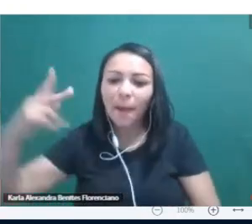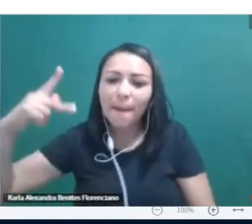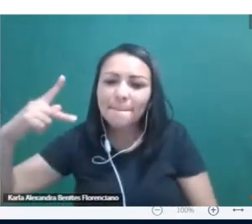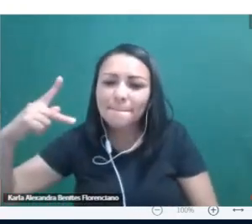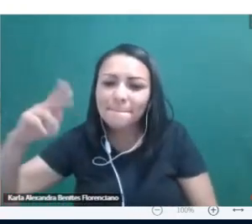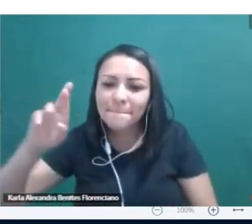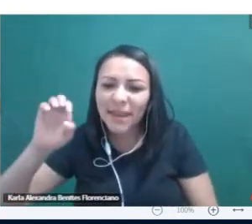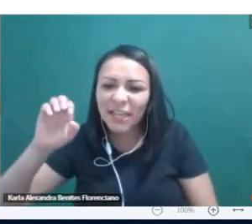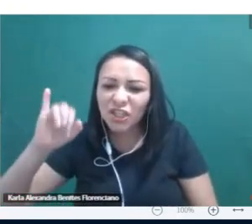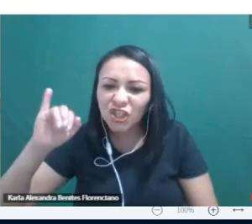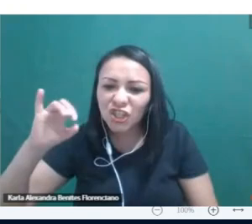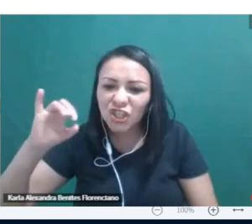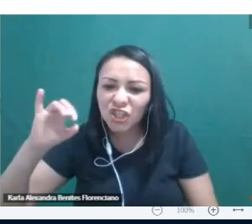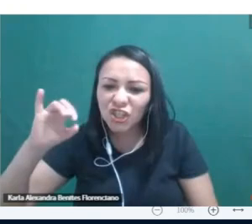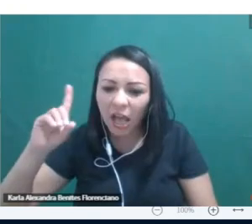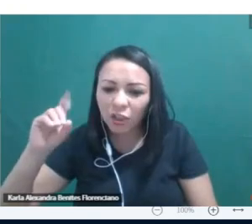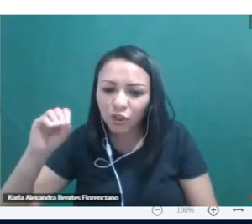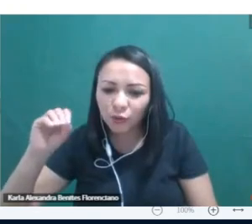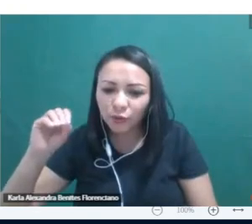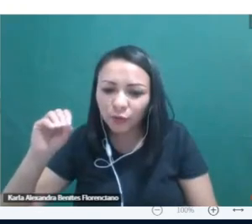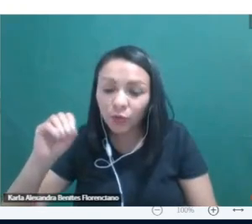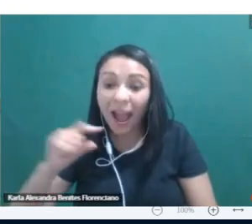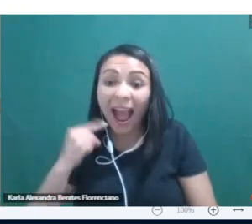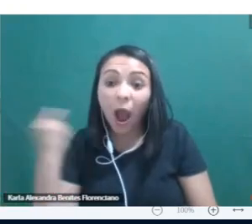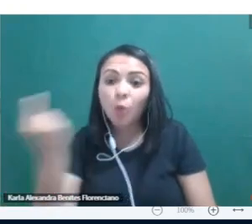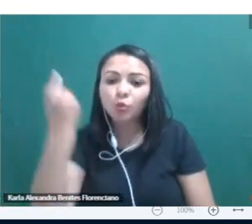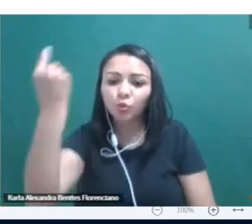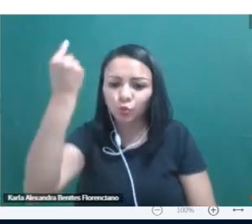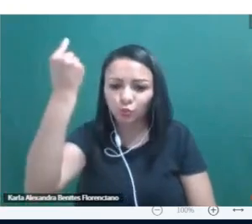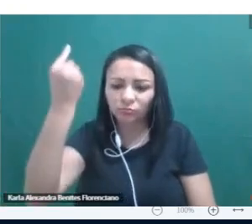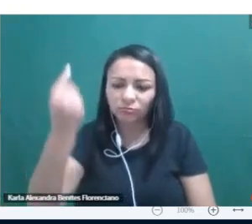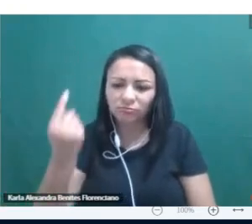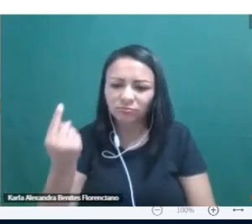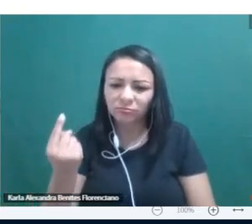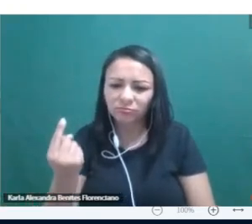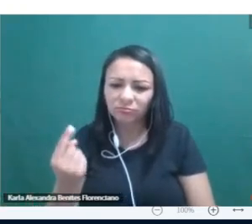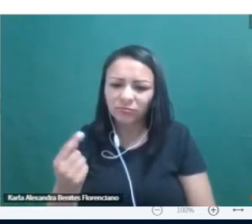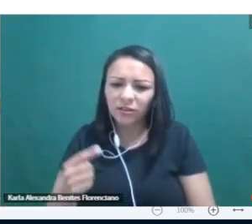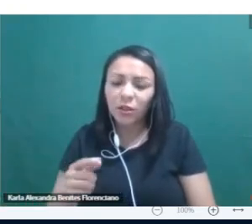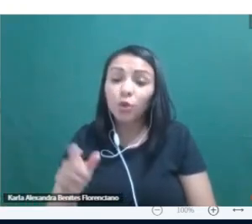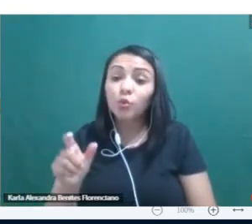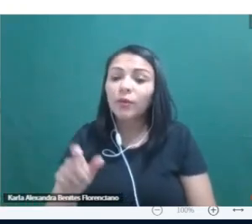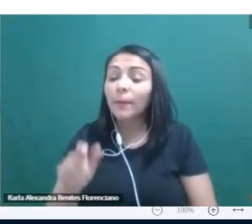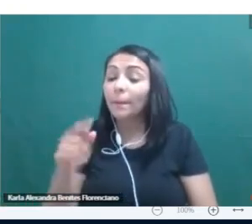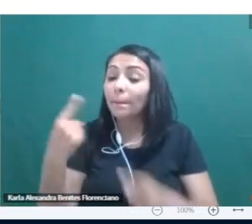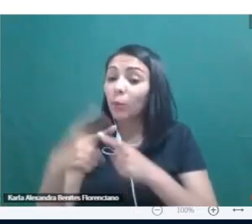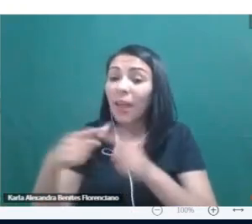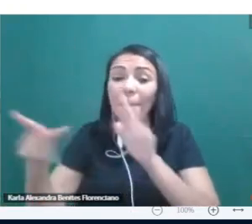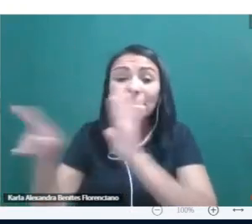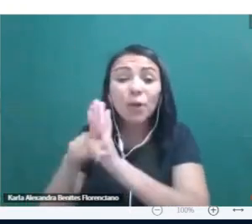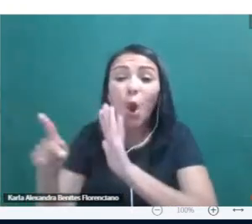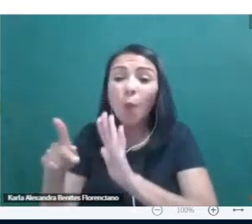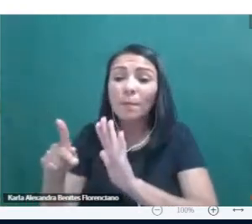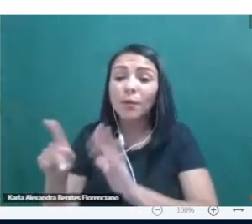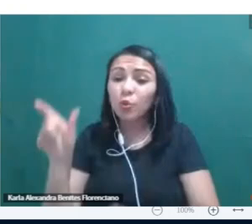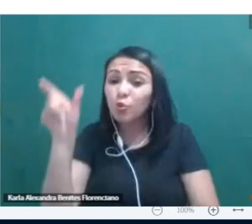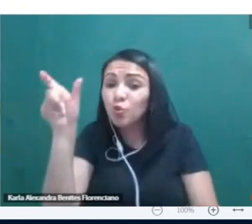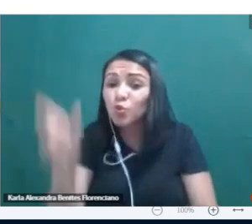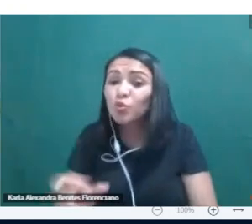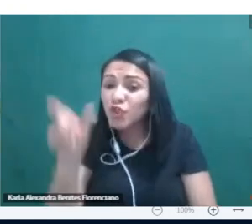Predicativo, tá? Alto. Predicativo de quem? Do sujeito, porque ele não está mudando o